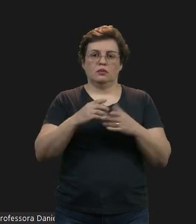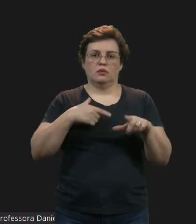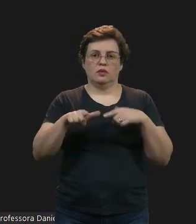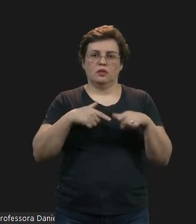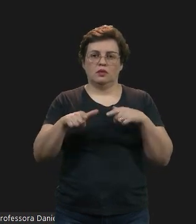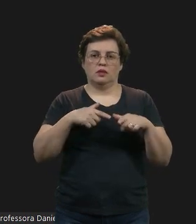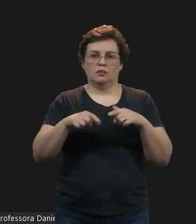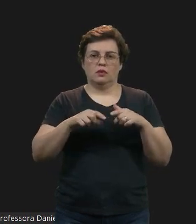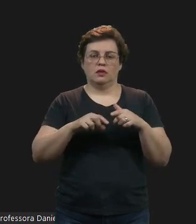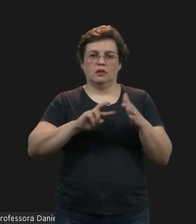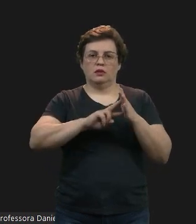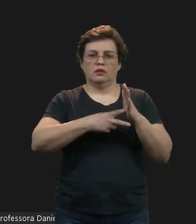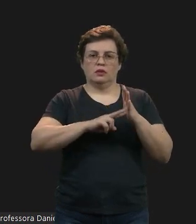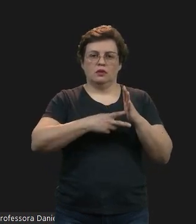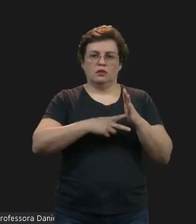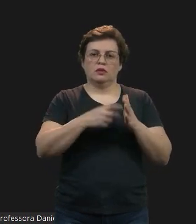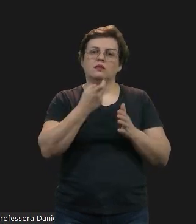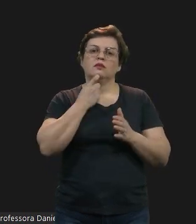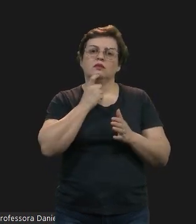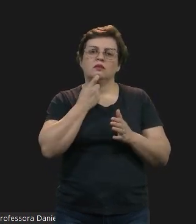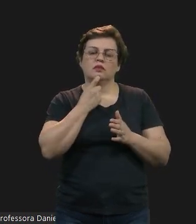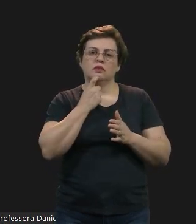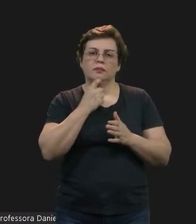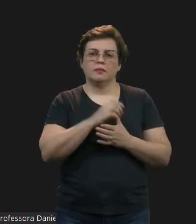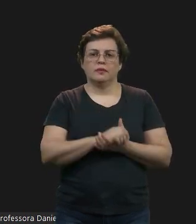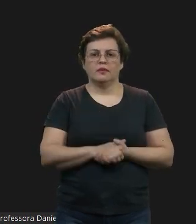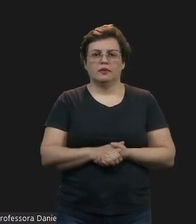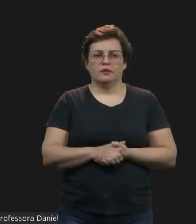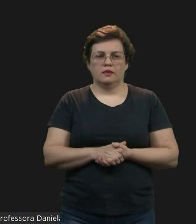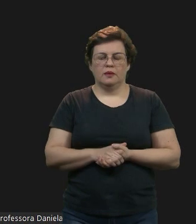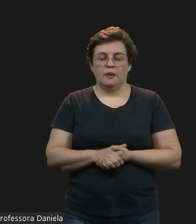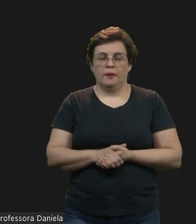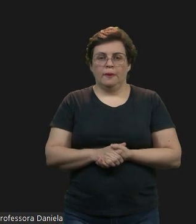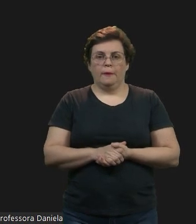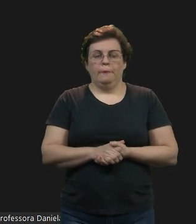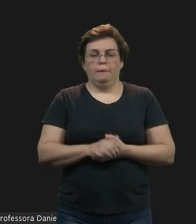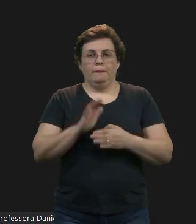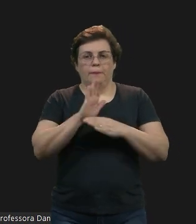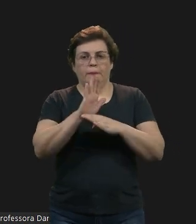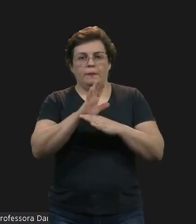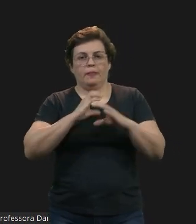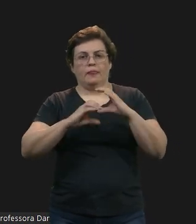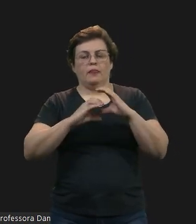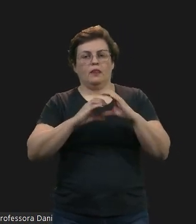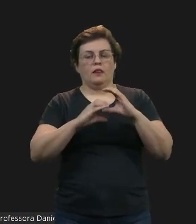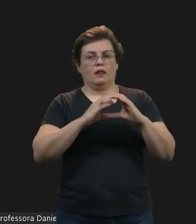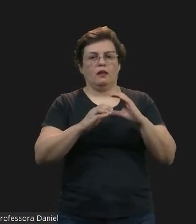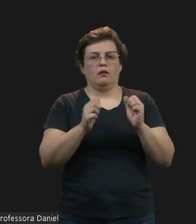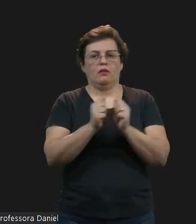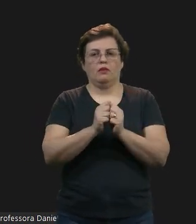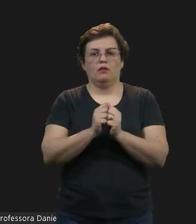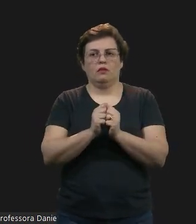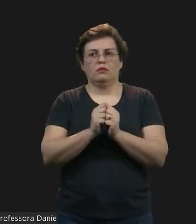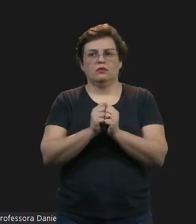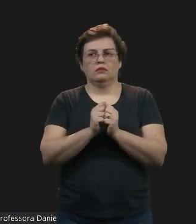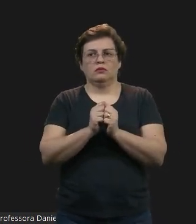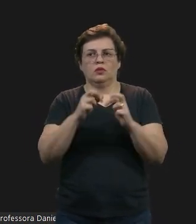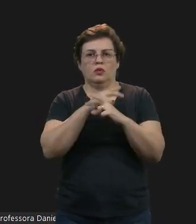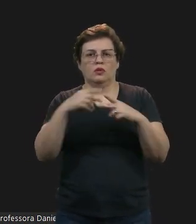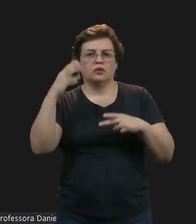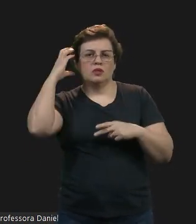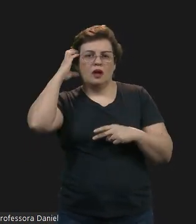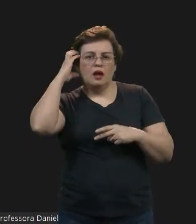Campinas, sob a gestão de Orides Rodrigues de Souza, na área de assessoria de comunicação. Com programas de rádio,